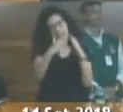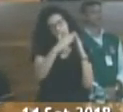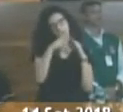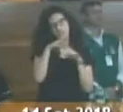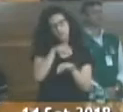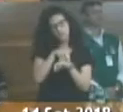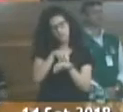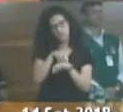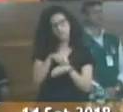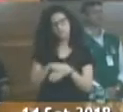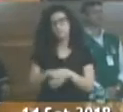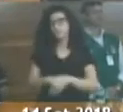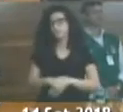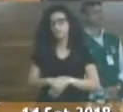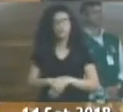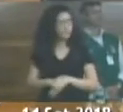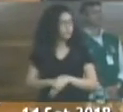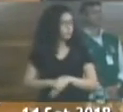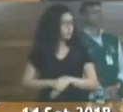né?